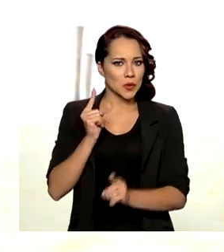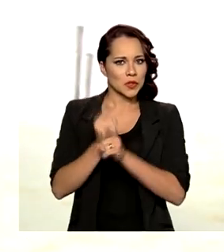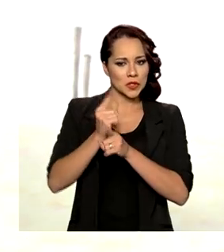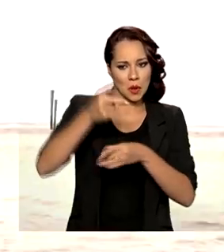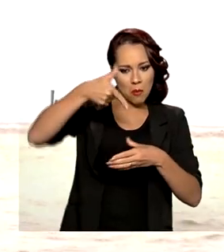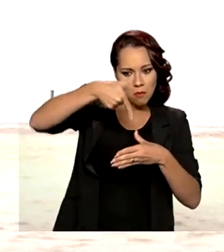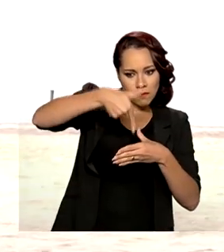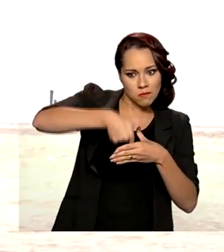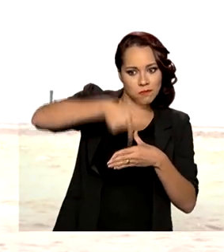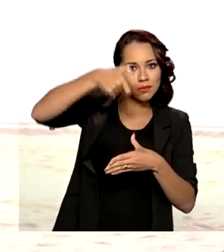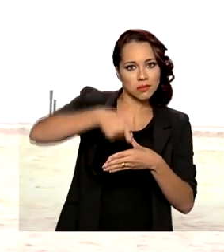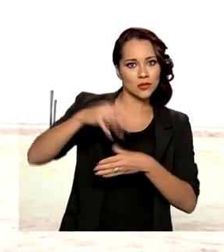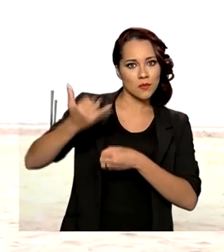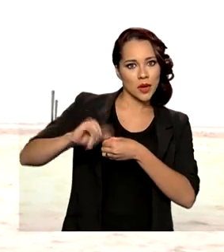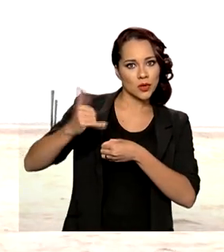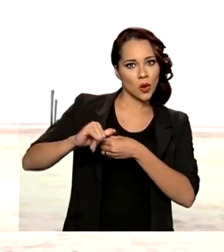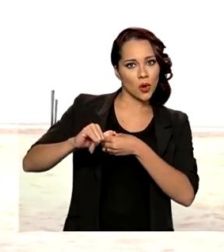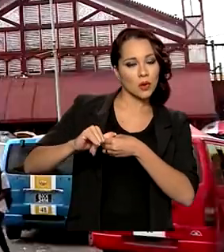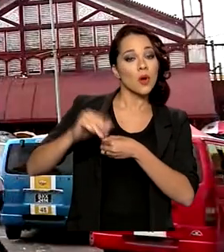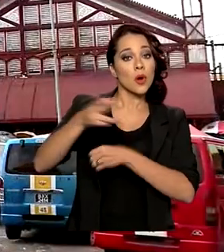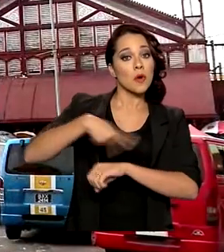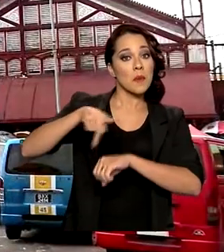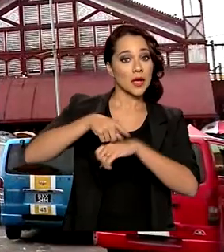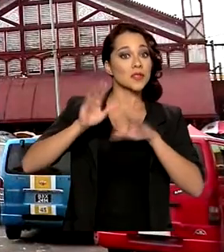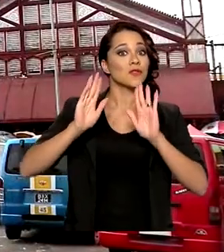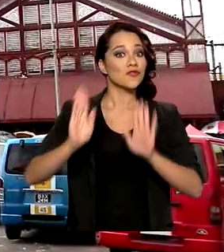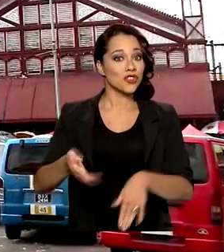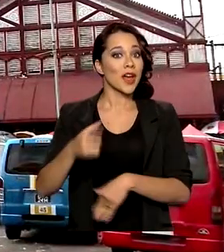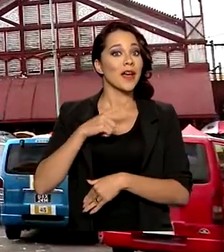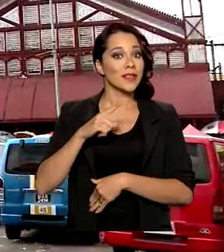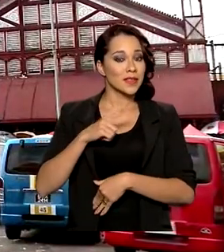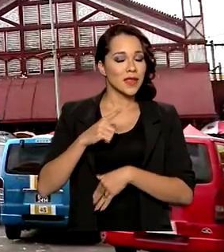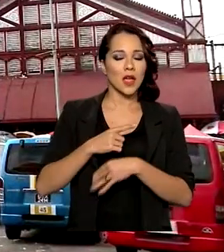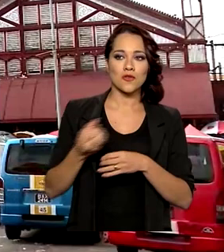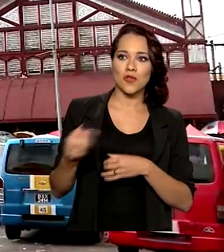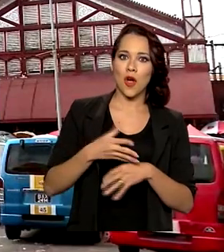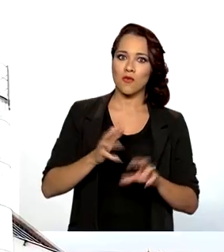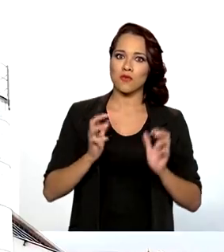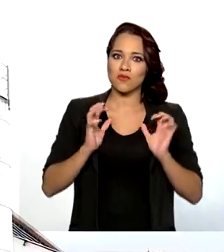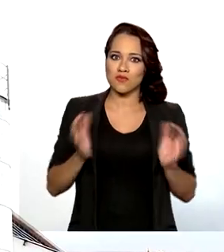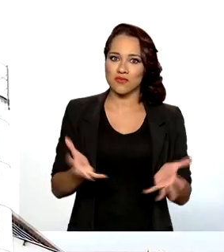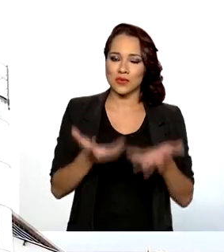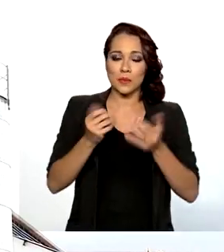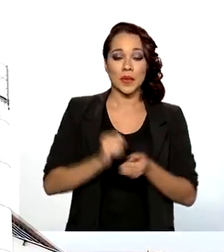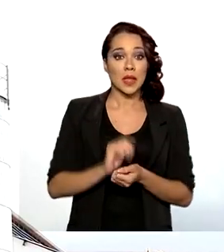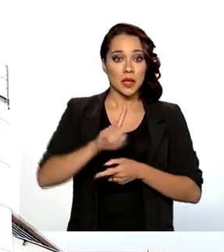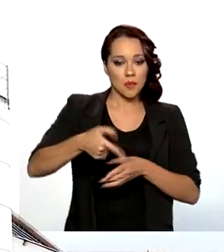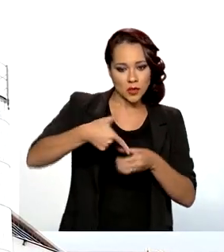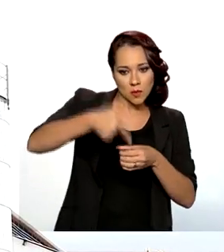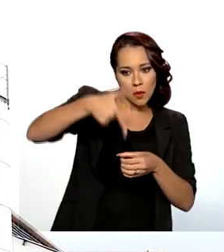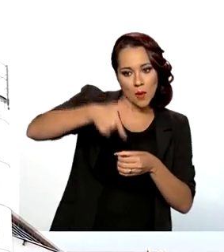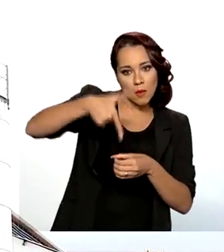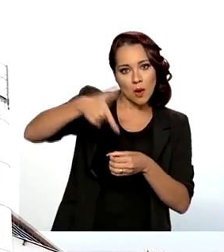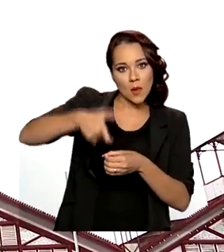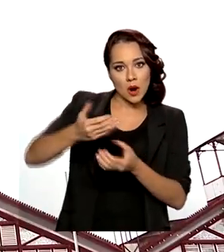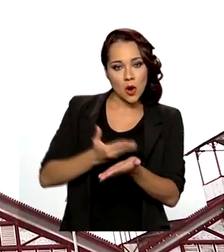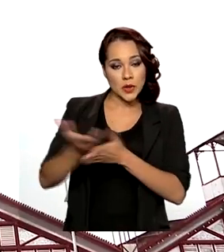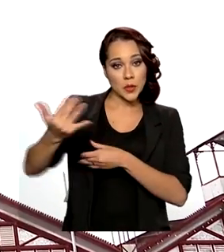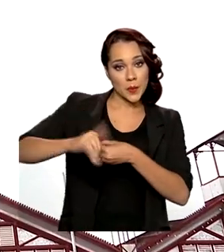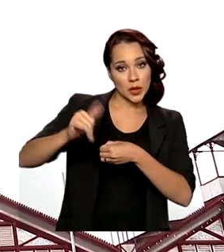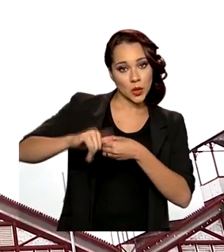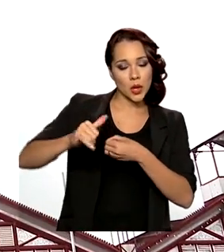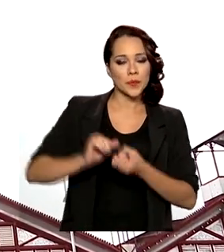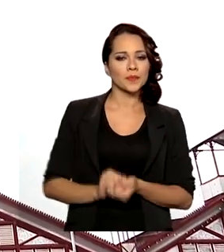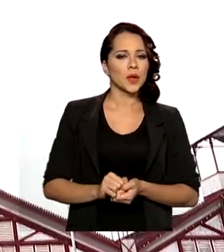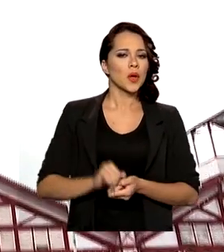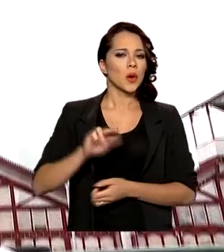poços de petróleo nos últimos anos, o país já começa a usufruir da nova riqueza. Logo que a exploração do petróleo começou, o